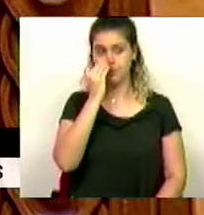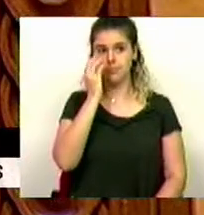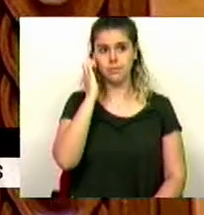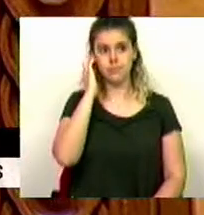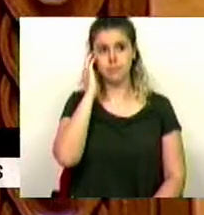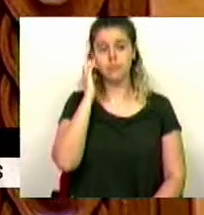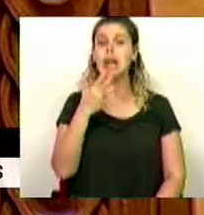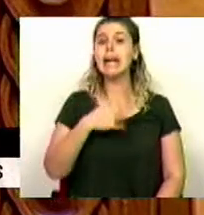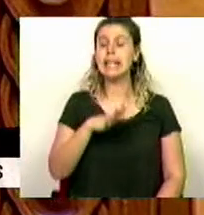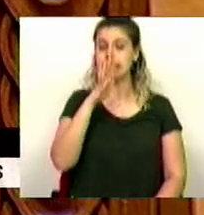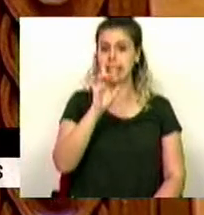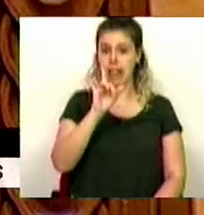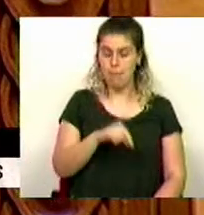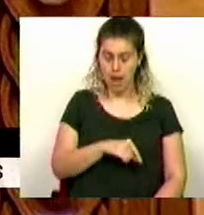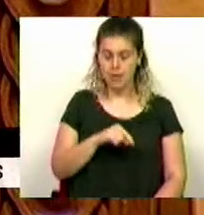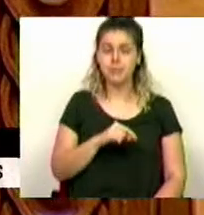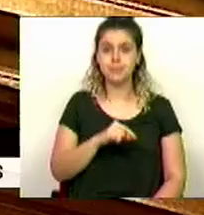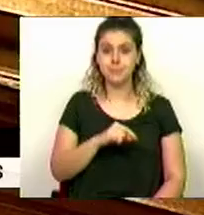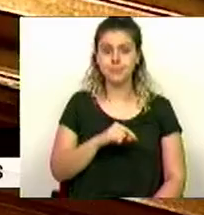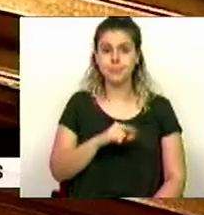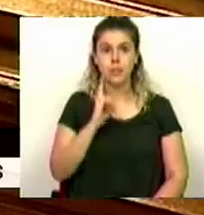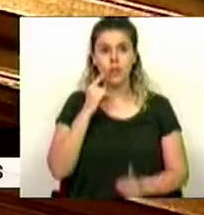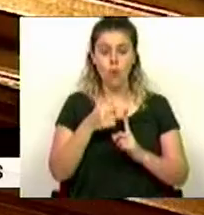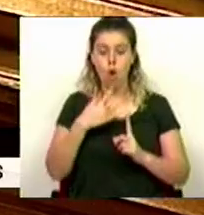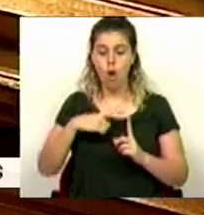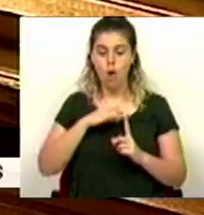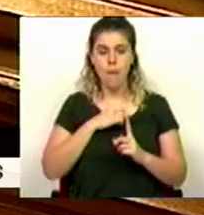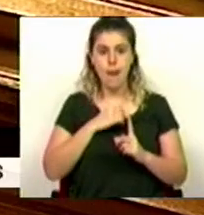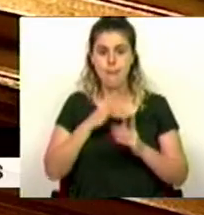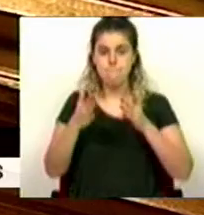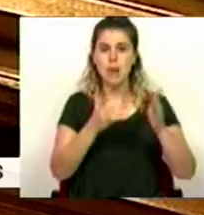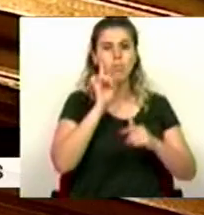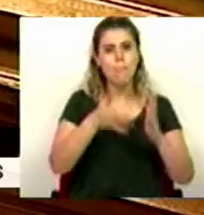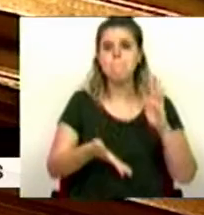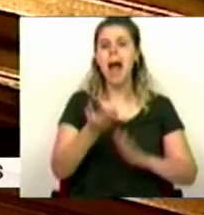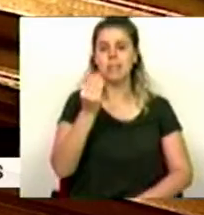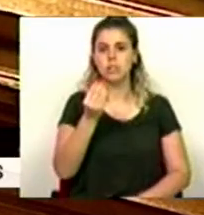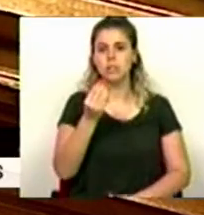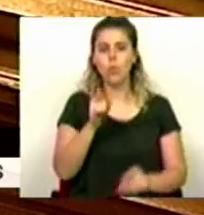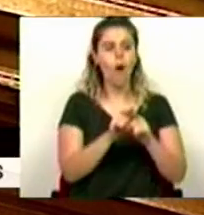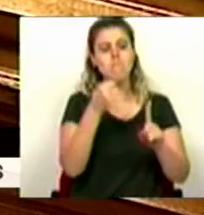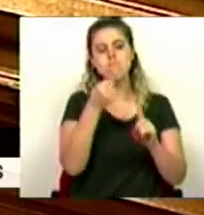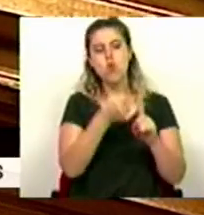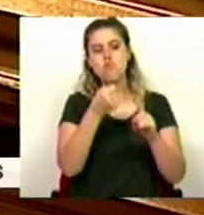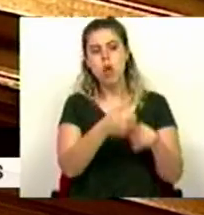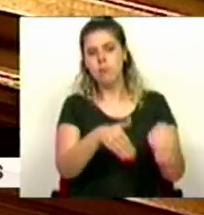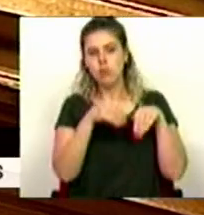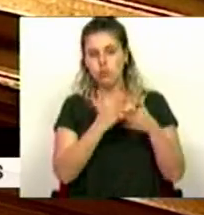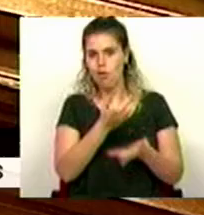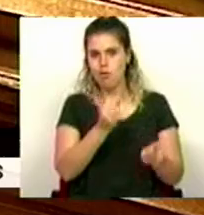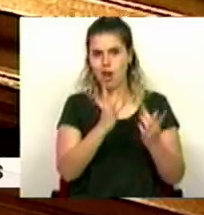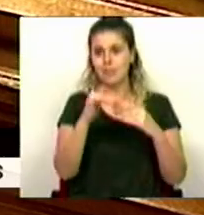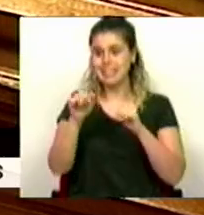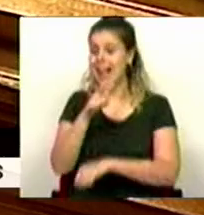E queria dizer-lhe que, para nós, a componente mais importante até do que o combate à abstenção é